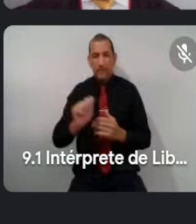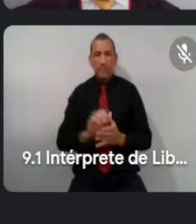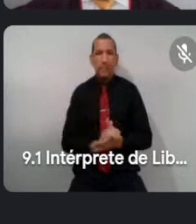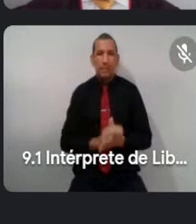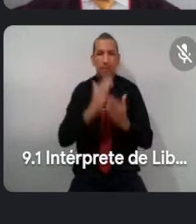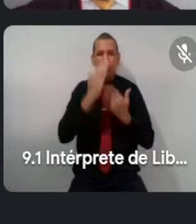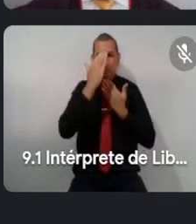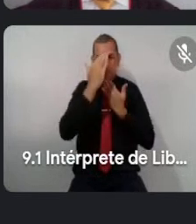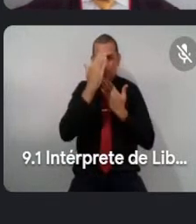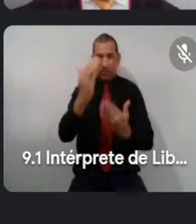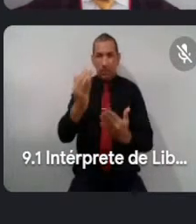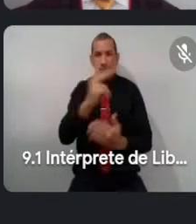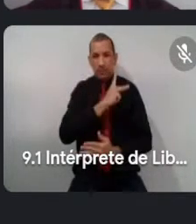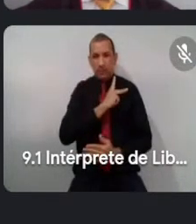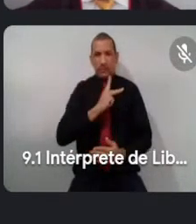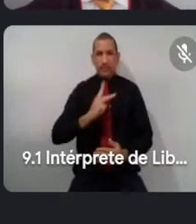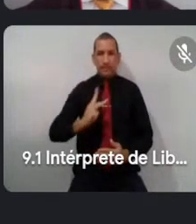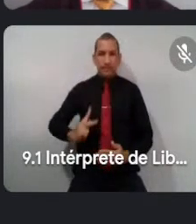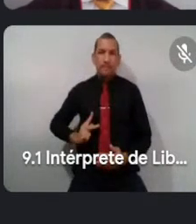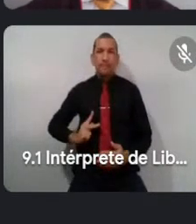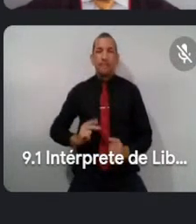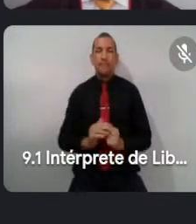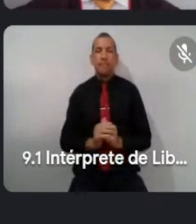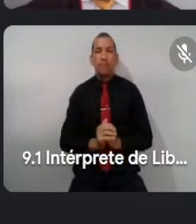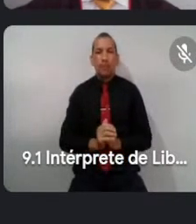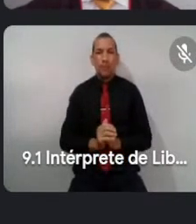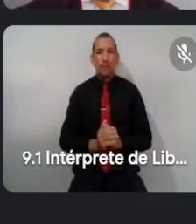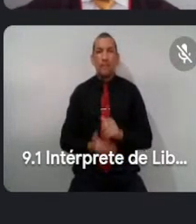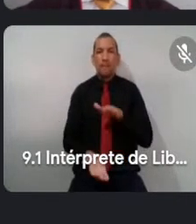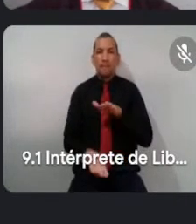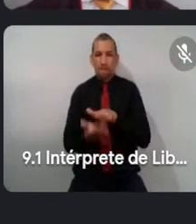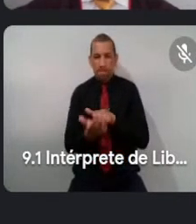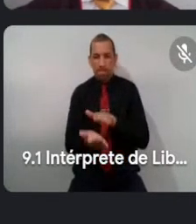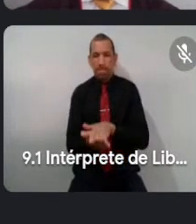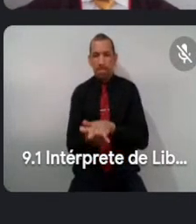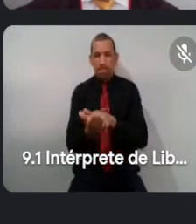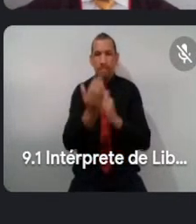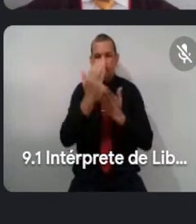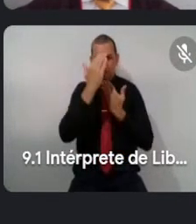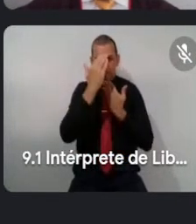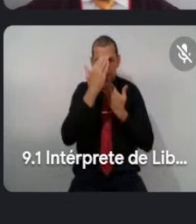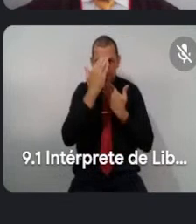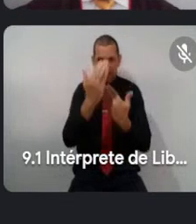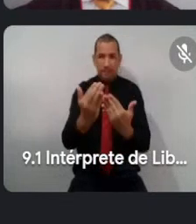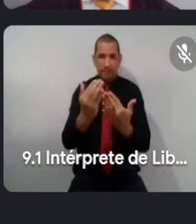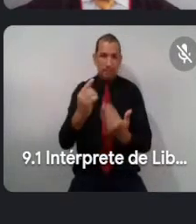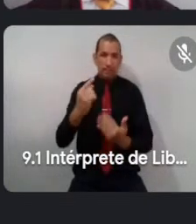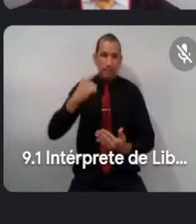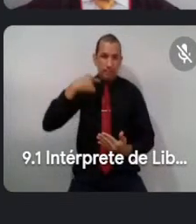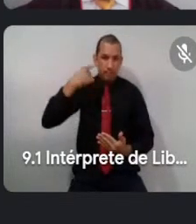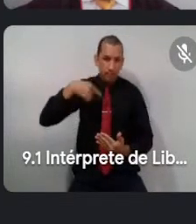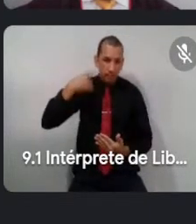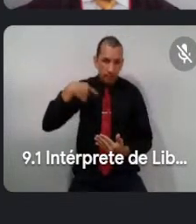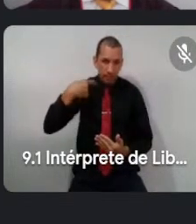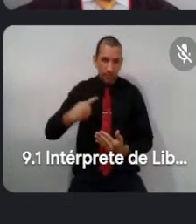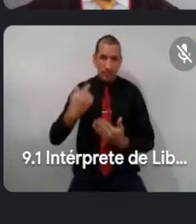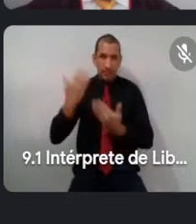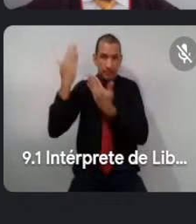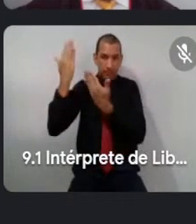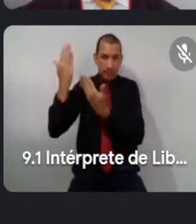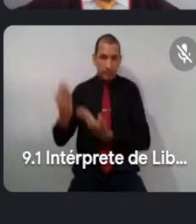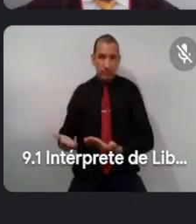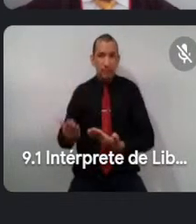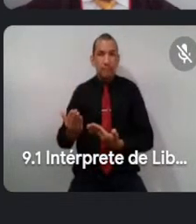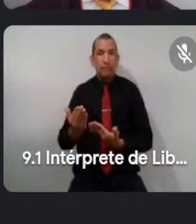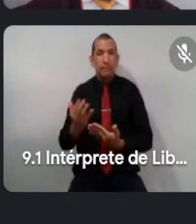obrigado senhor presidente eu parabenizo também agradeço a participação do nobre advogado